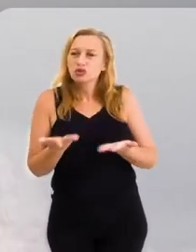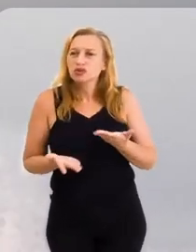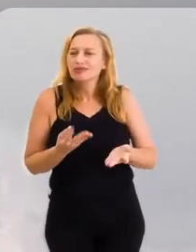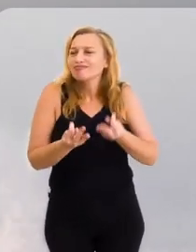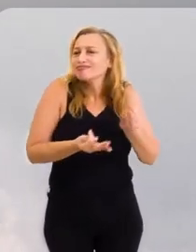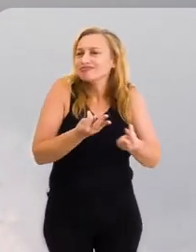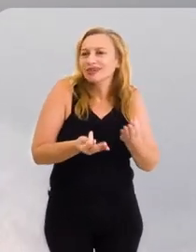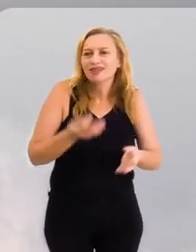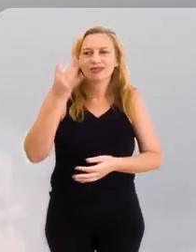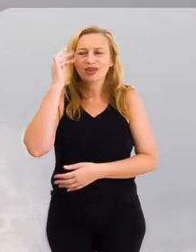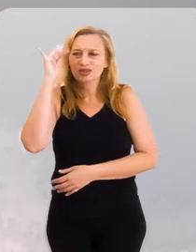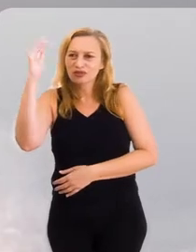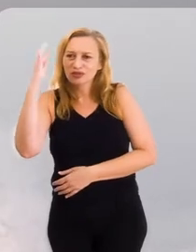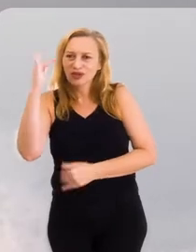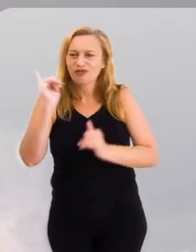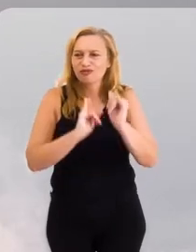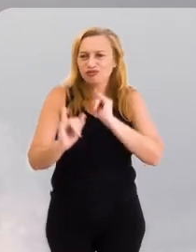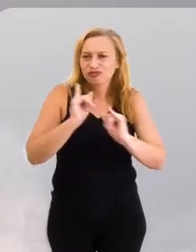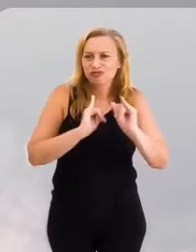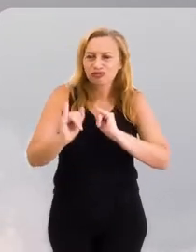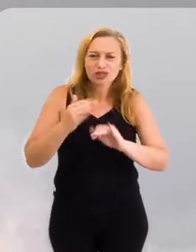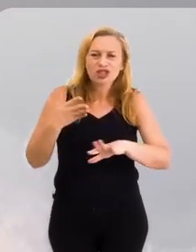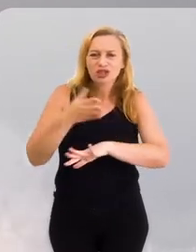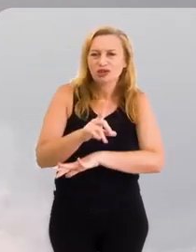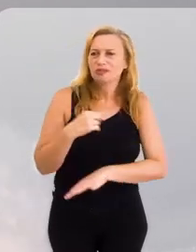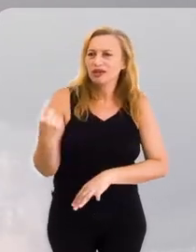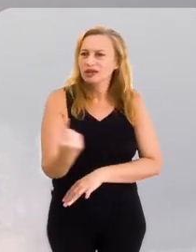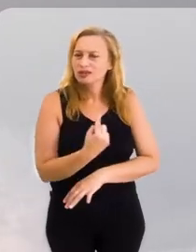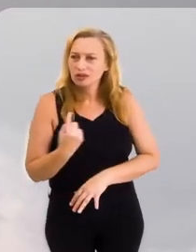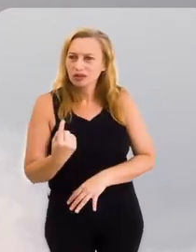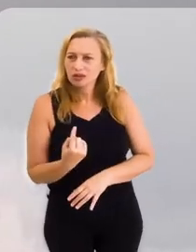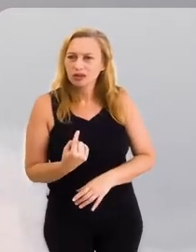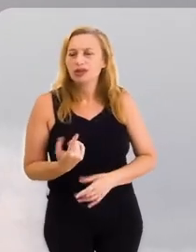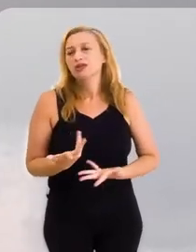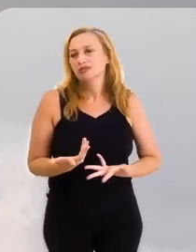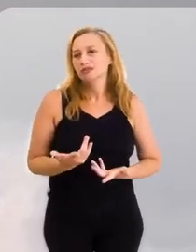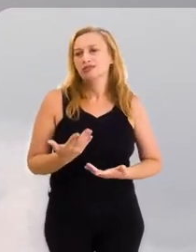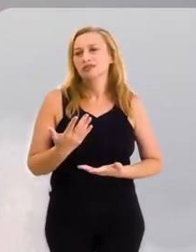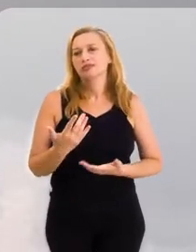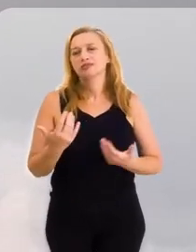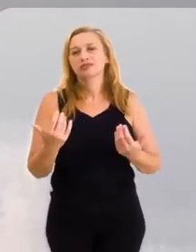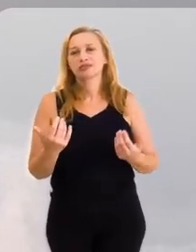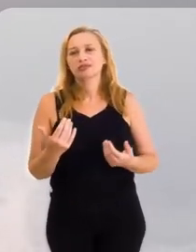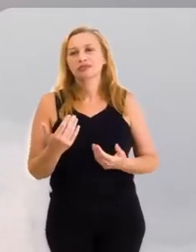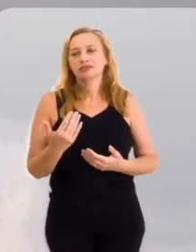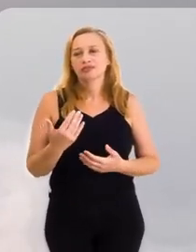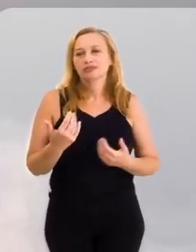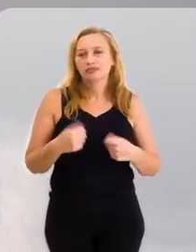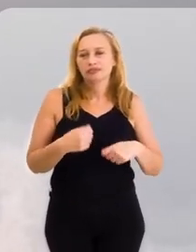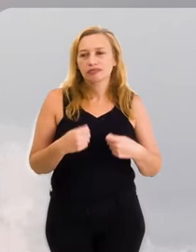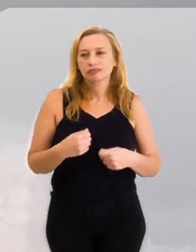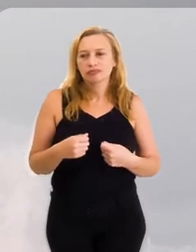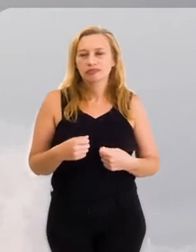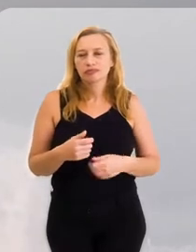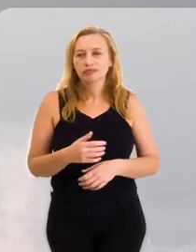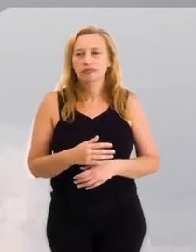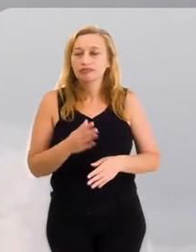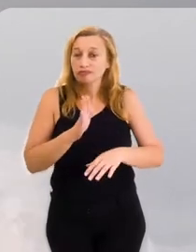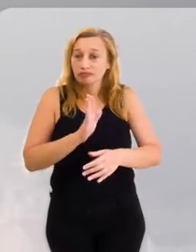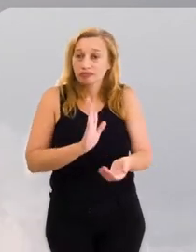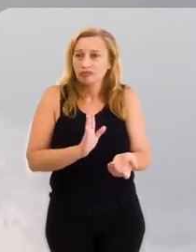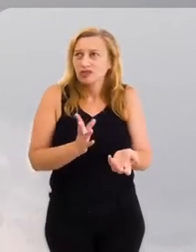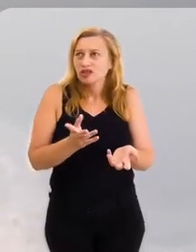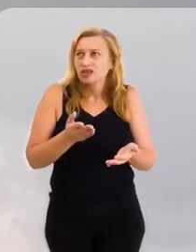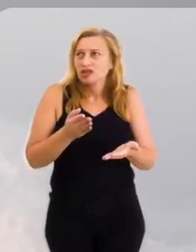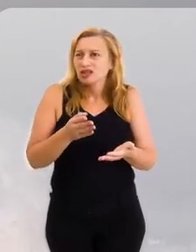filosofias nós tendemos a manipular as informações que chegam para nós o que temos uma tendência muito pessimista nesse momento